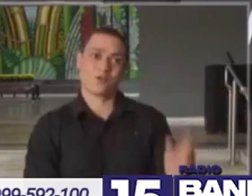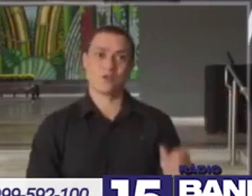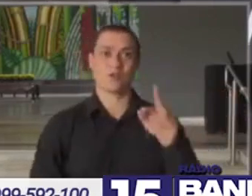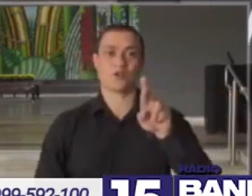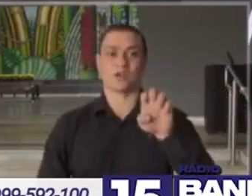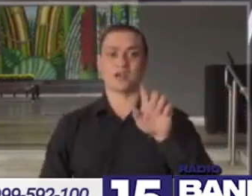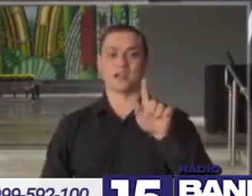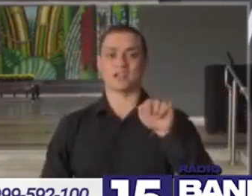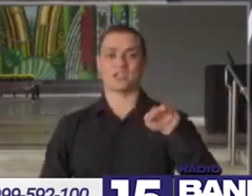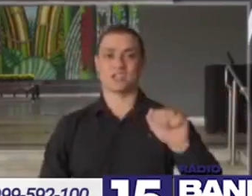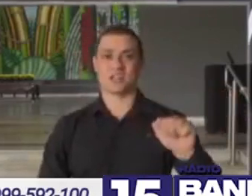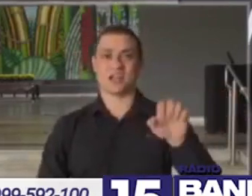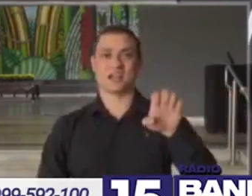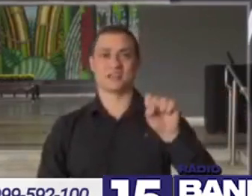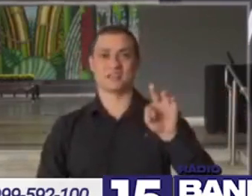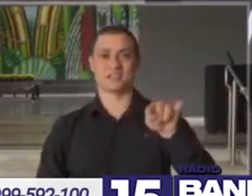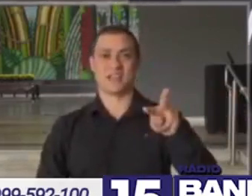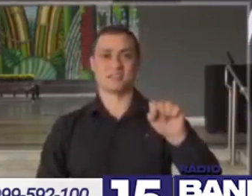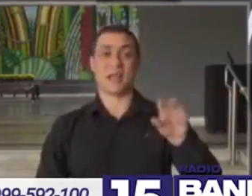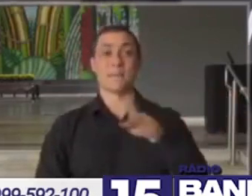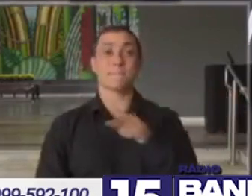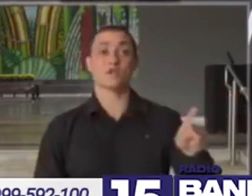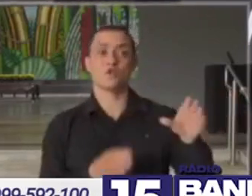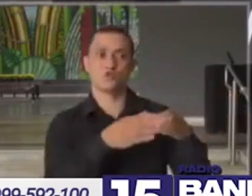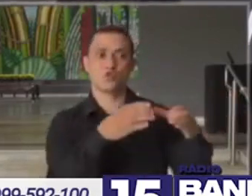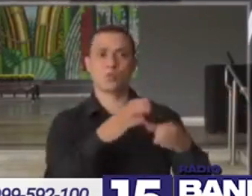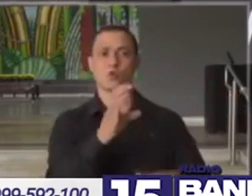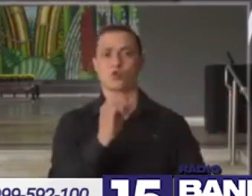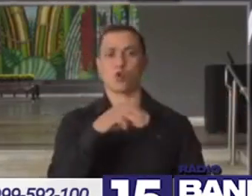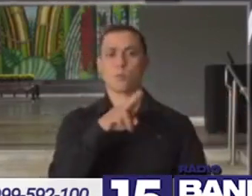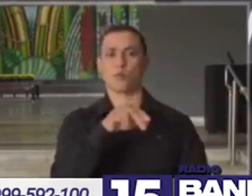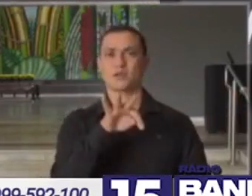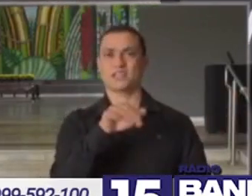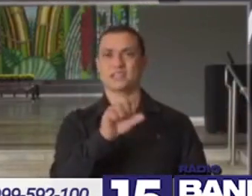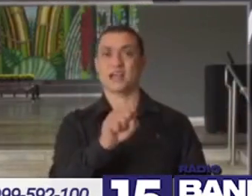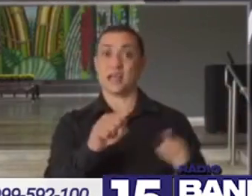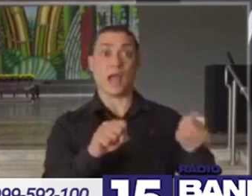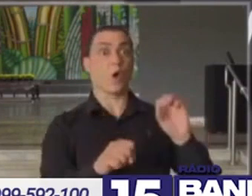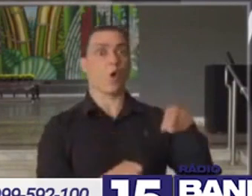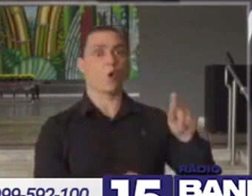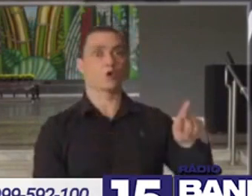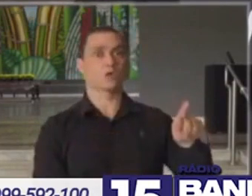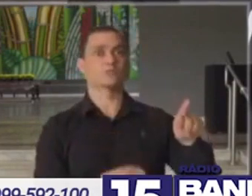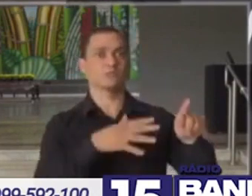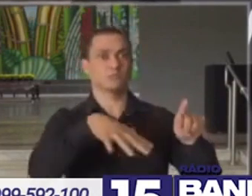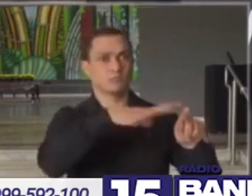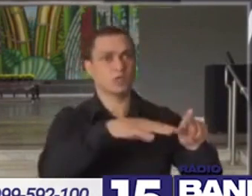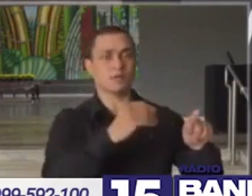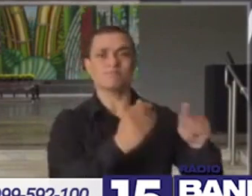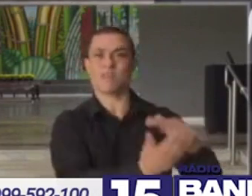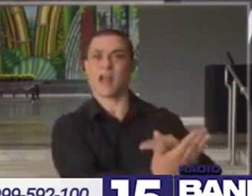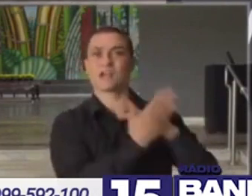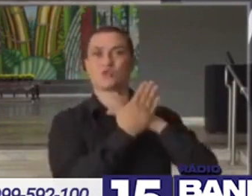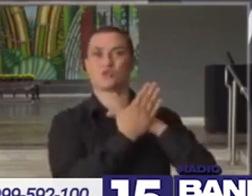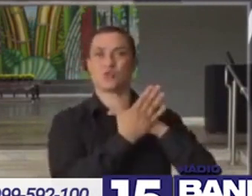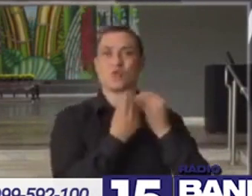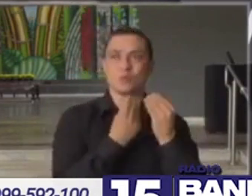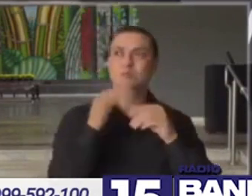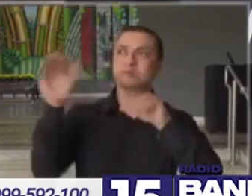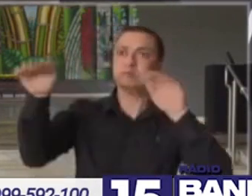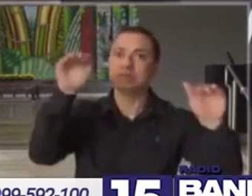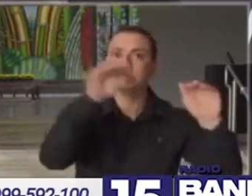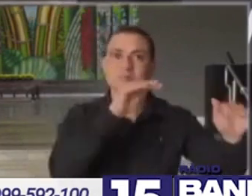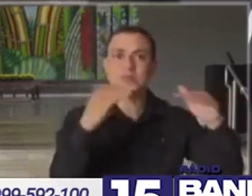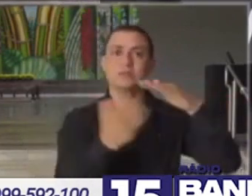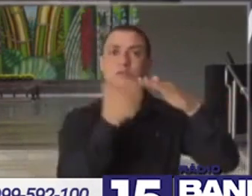Paulo, designado por nós para coordenar toda a captação de recursos do setor privado, falará a respeito. E também a